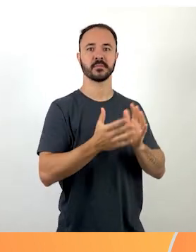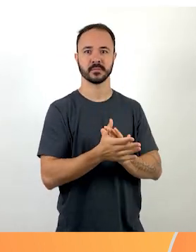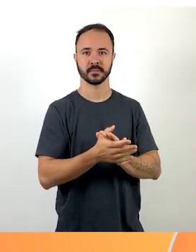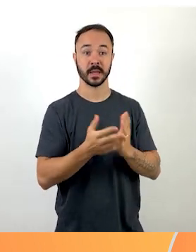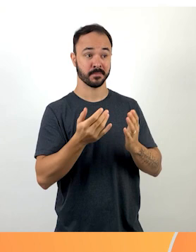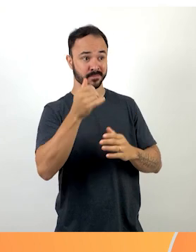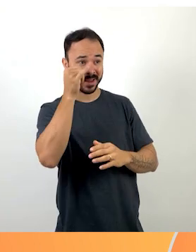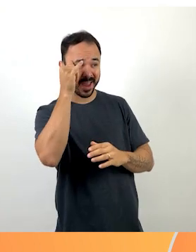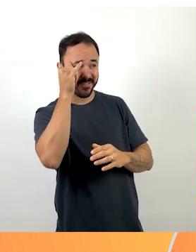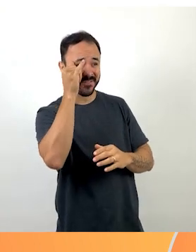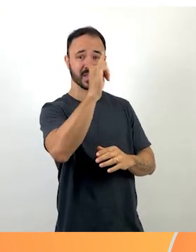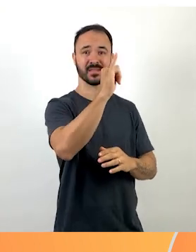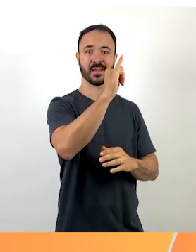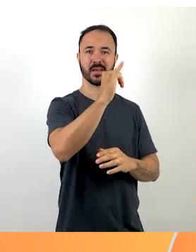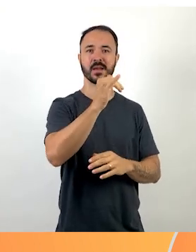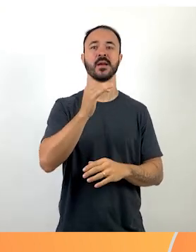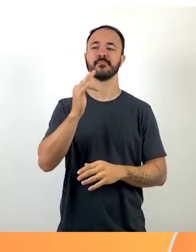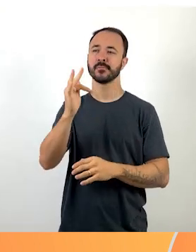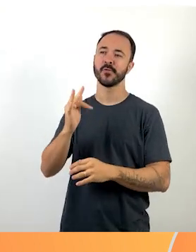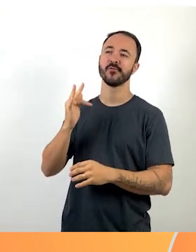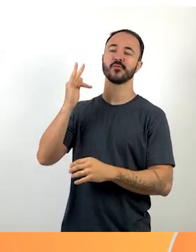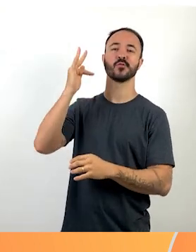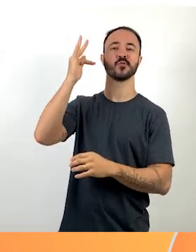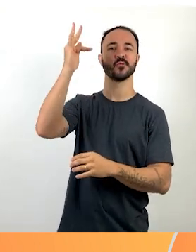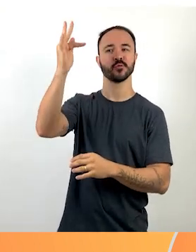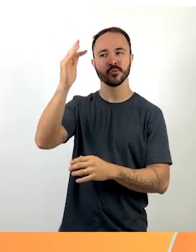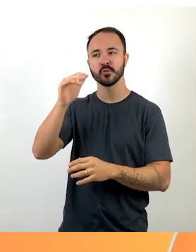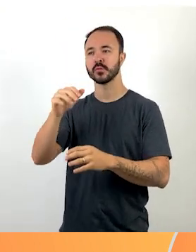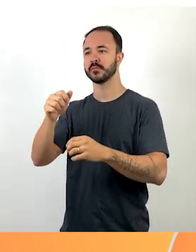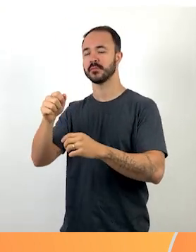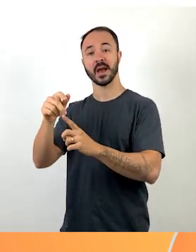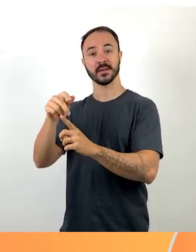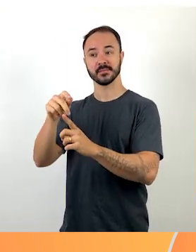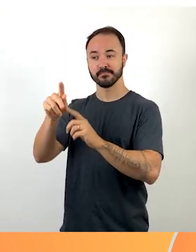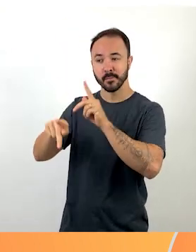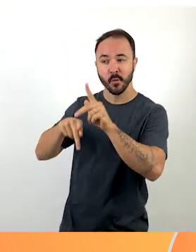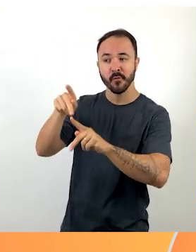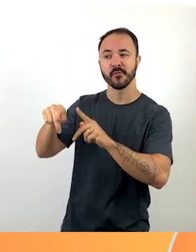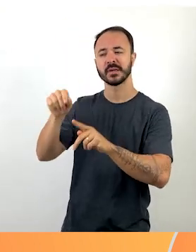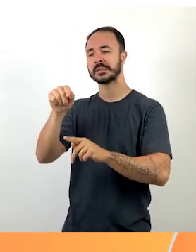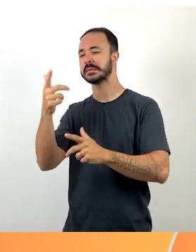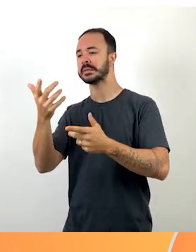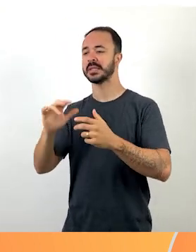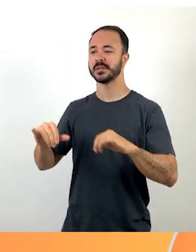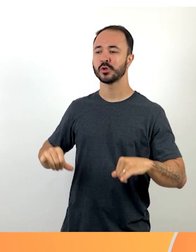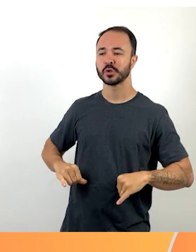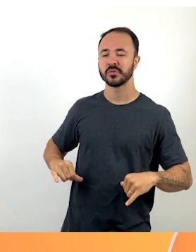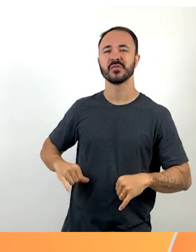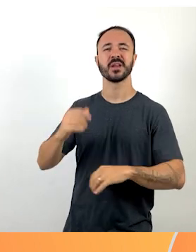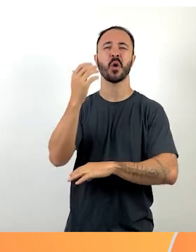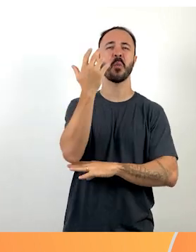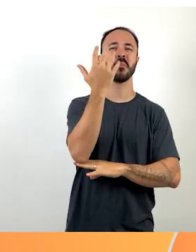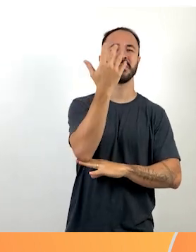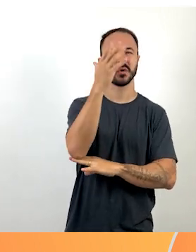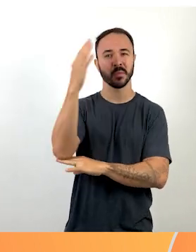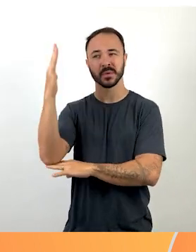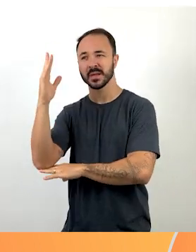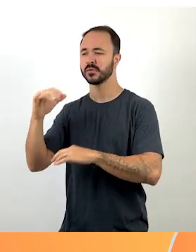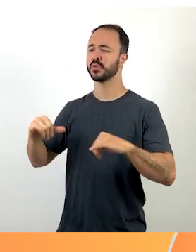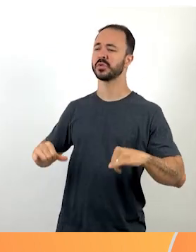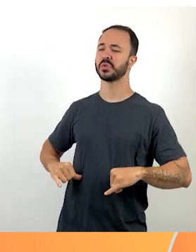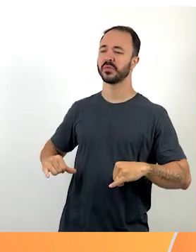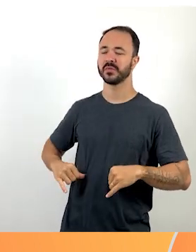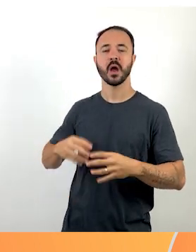haja prejuízo para gerações futuras, sem que haja o prejuízo de recursos naturais. Então aqui nós temos um